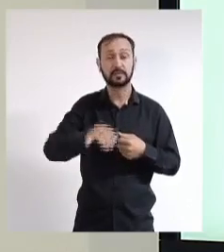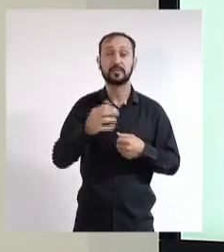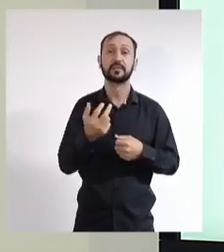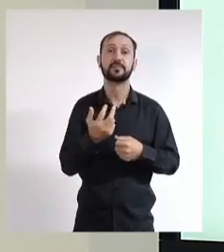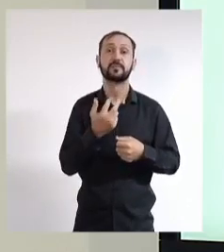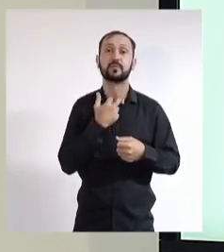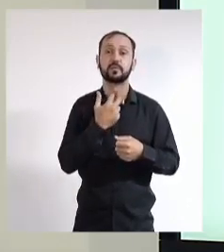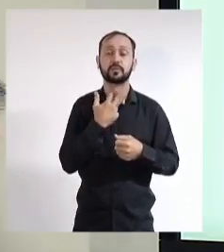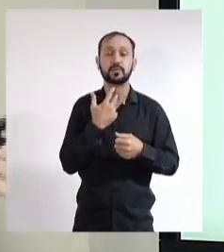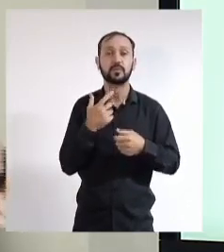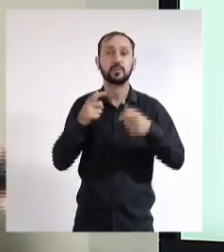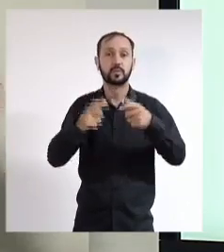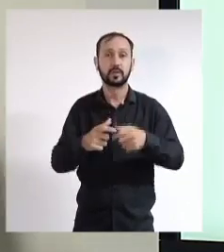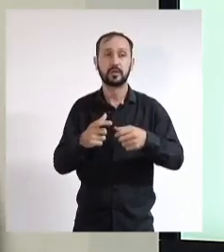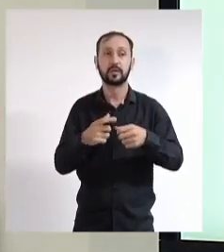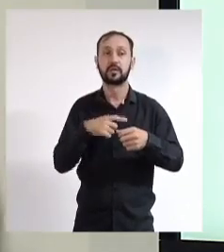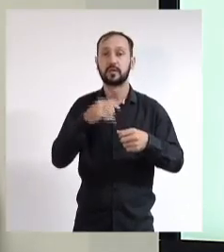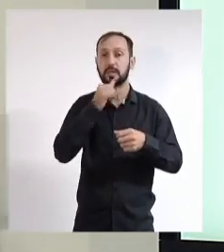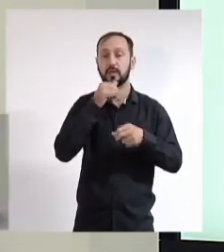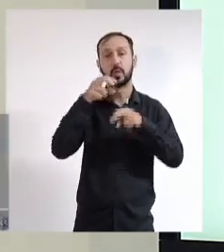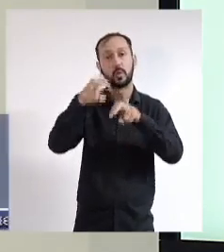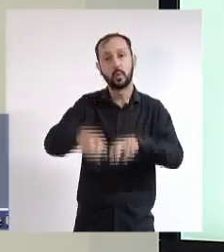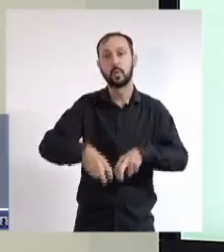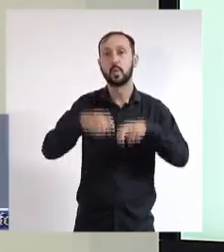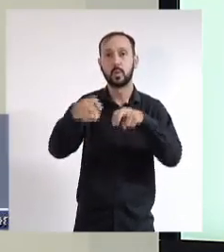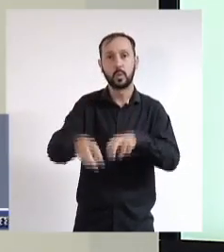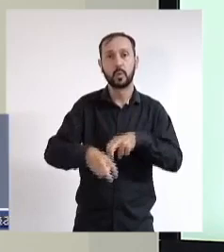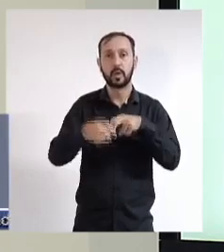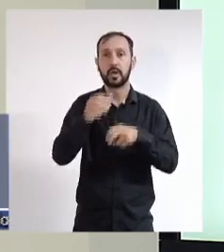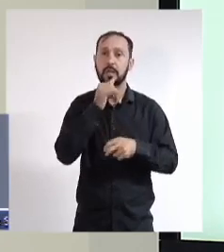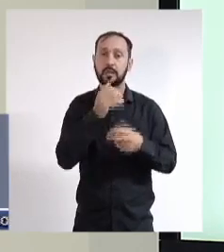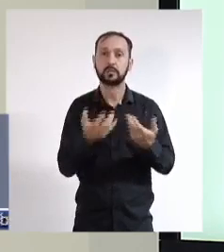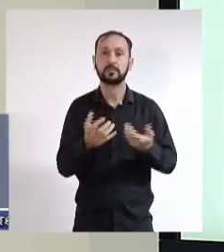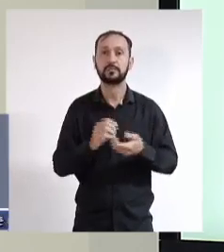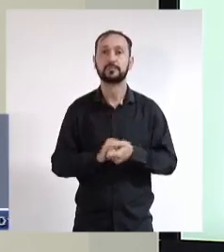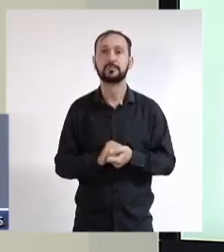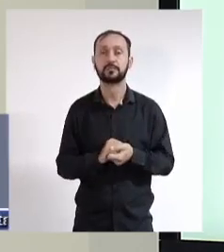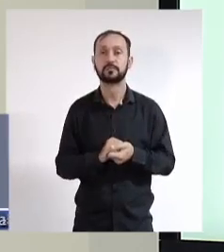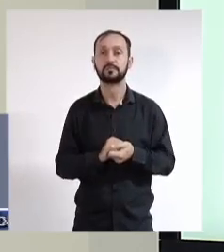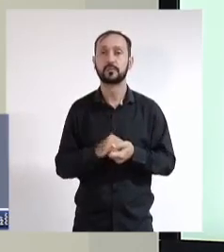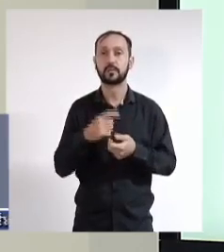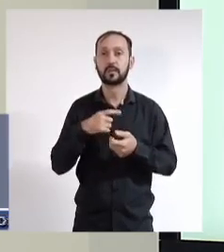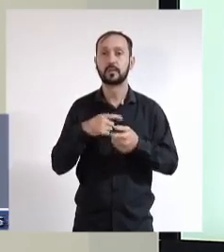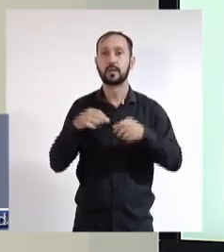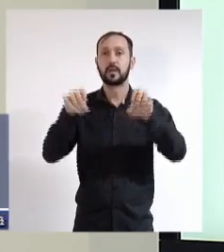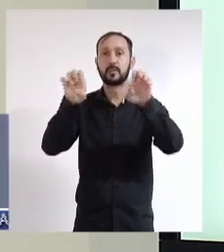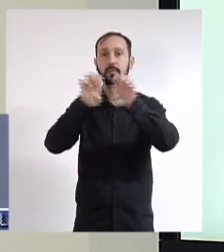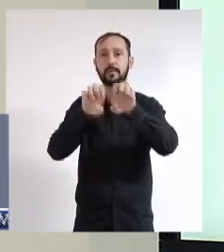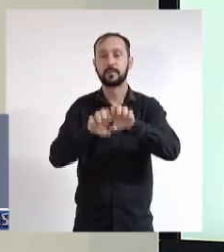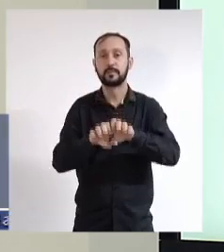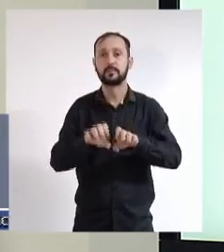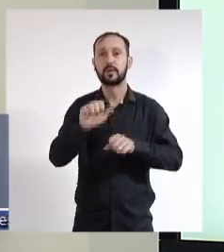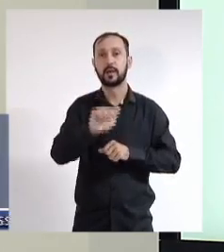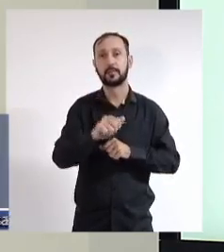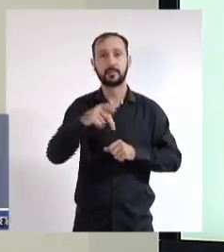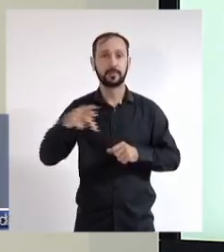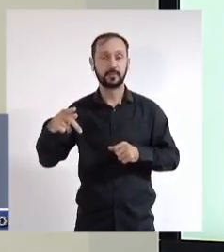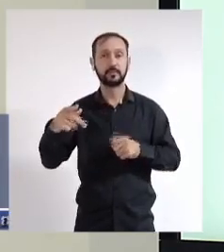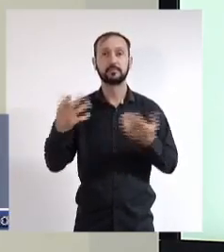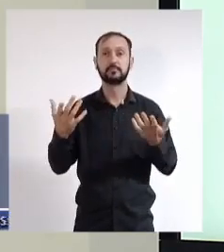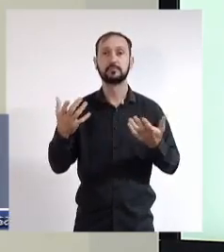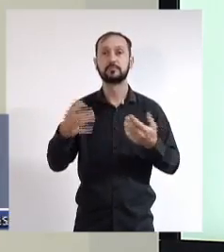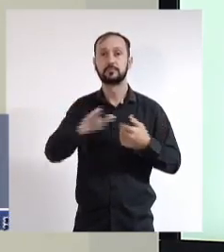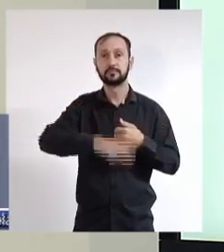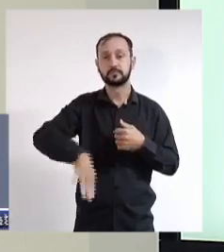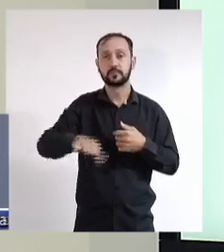rural te instalado lá uma uma uma estrutura numa pt por exemplo a unidade de conservação